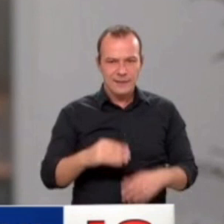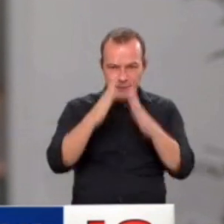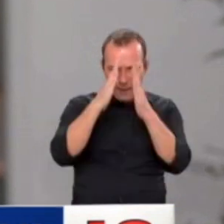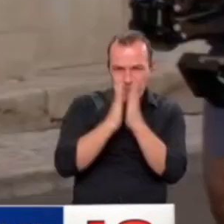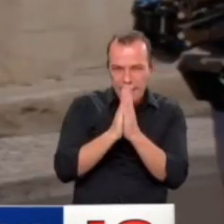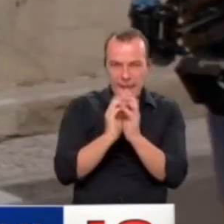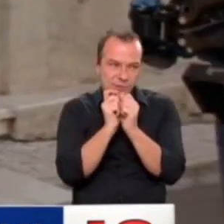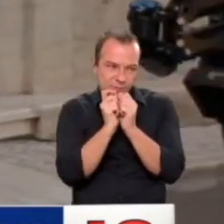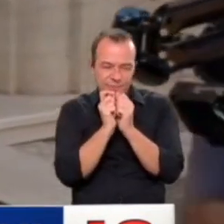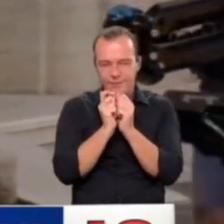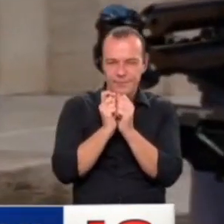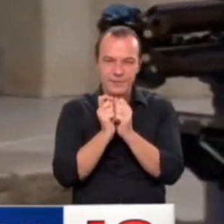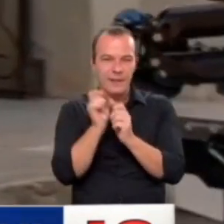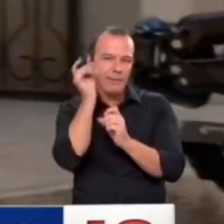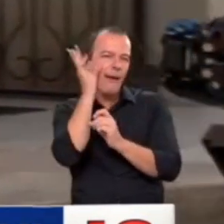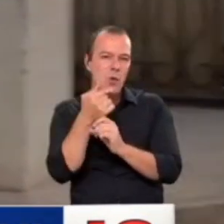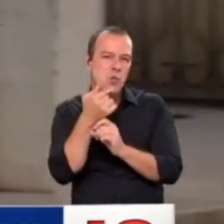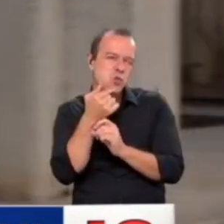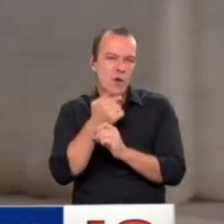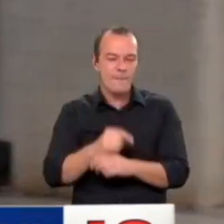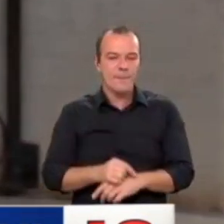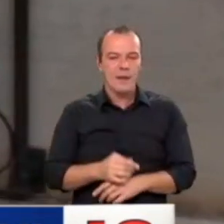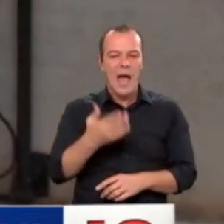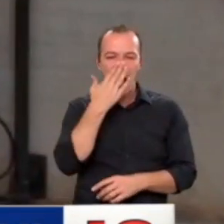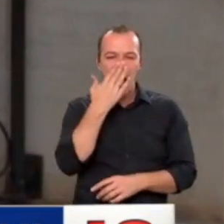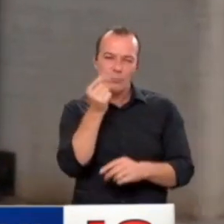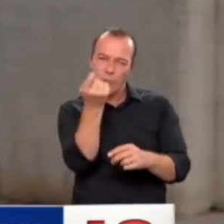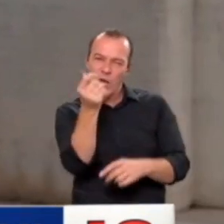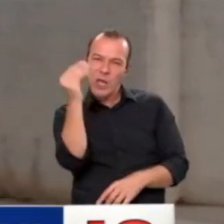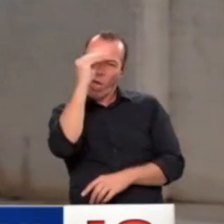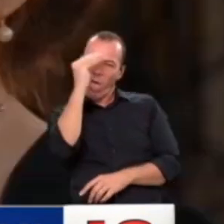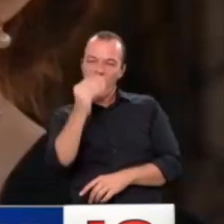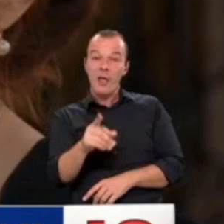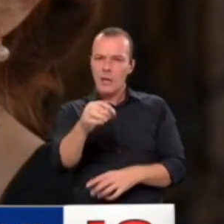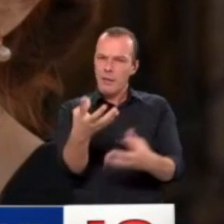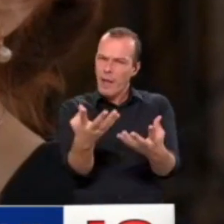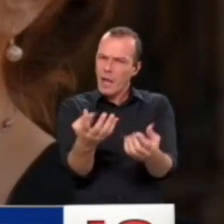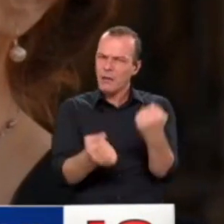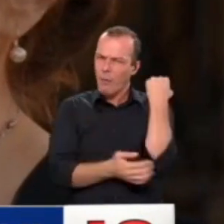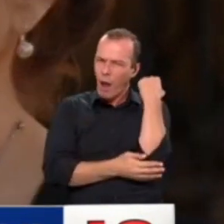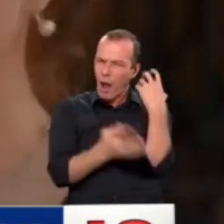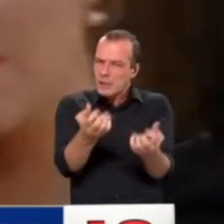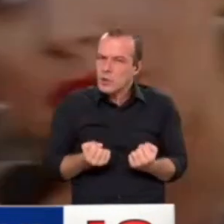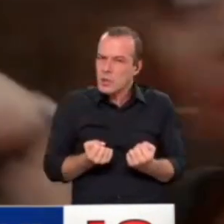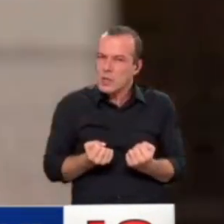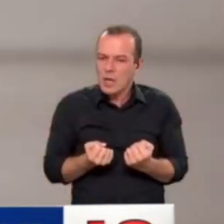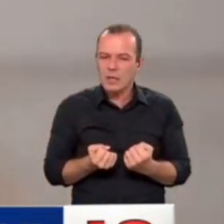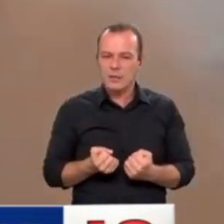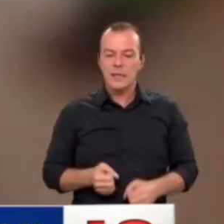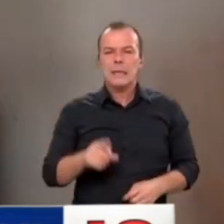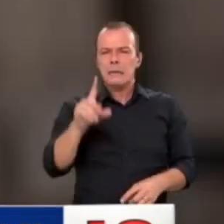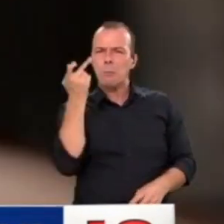É muito atrevida. É um bocadinho sonsa, um bocadinho mesquinha, um bocadinho coquete.